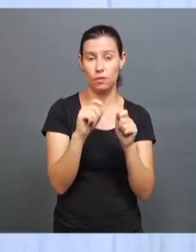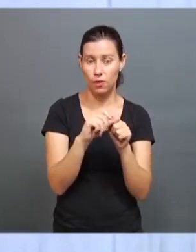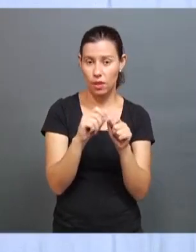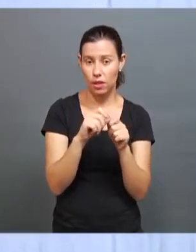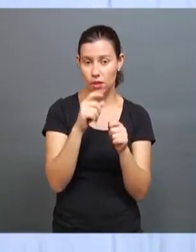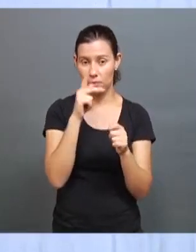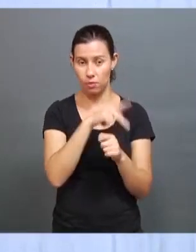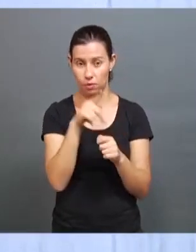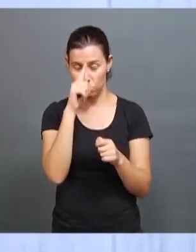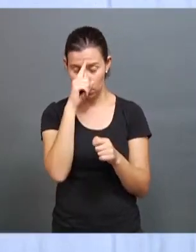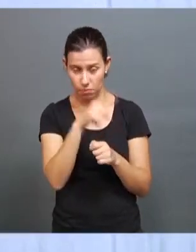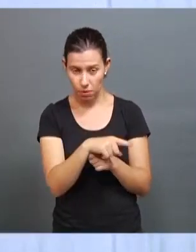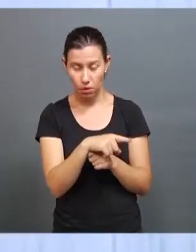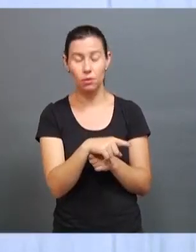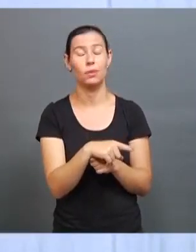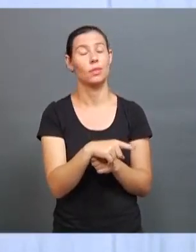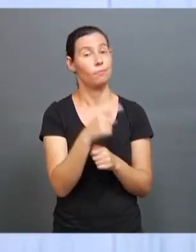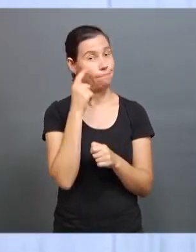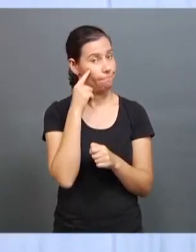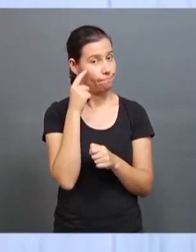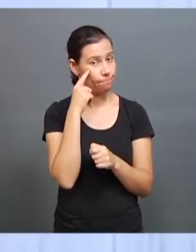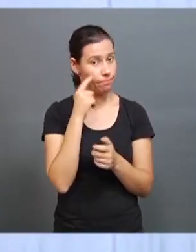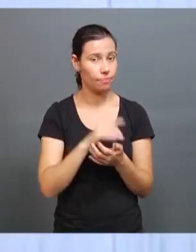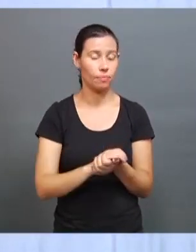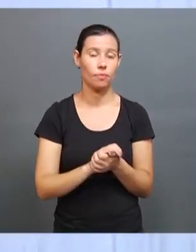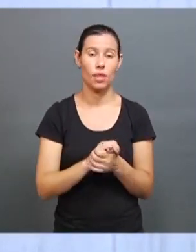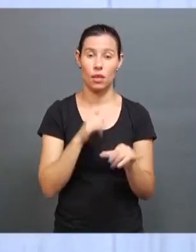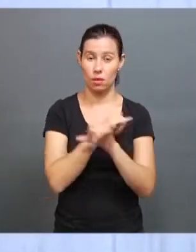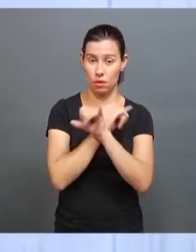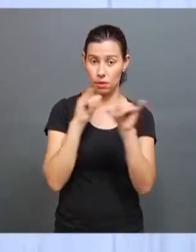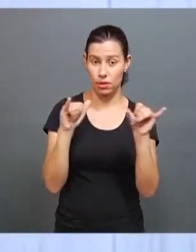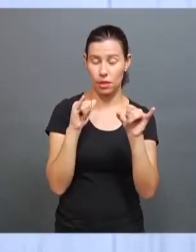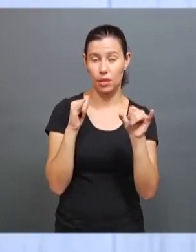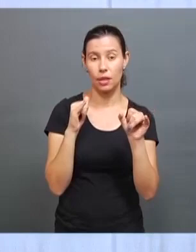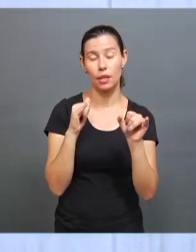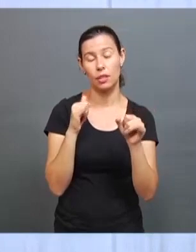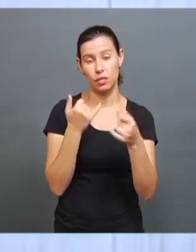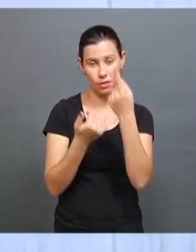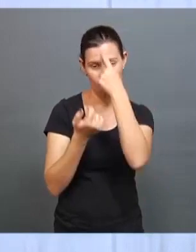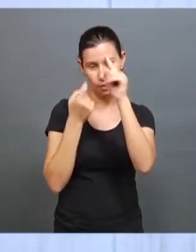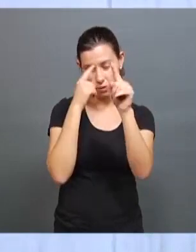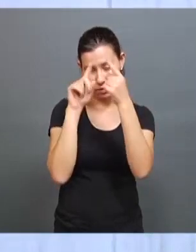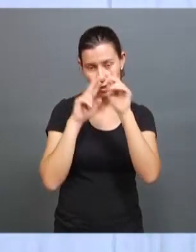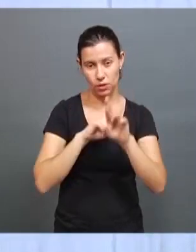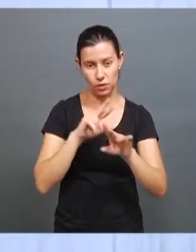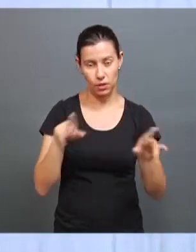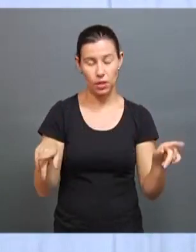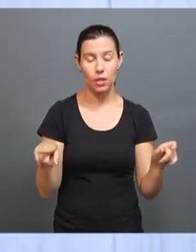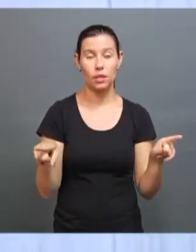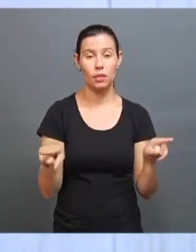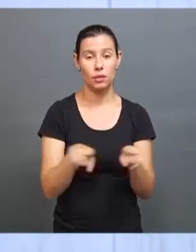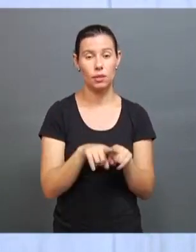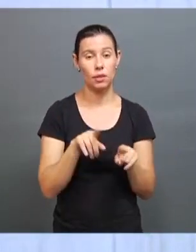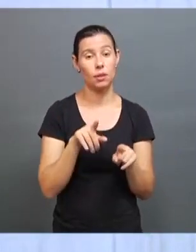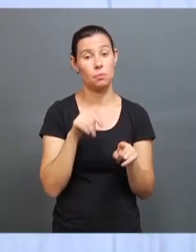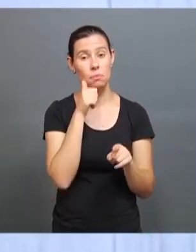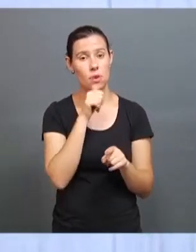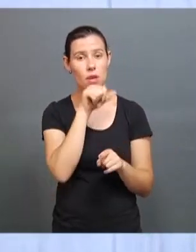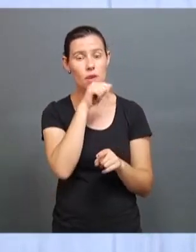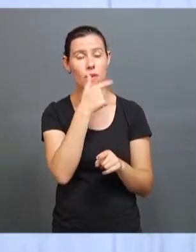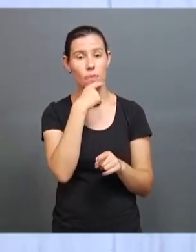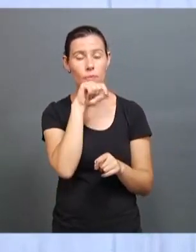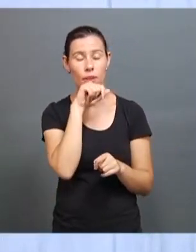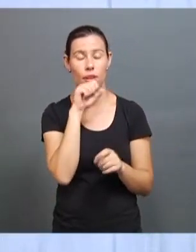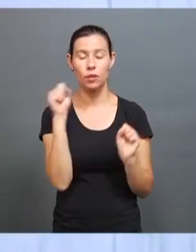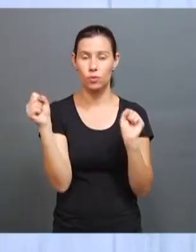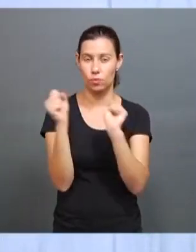sempre se reinventando, né? Mas é sempre muito importante o acompanhamento dos pais, principalmente porque o CONAR, ele